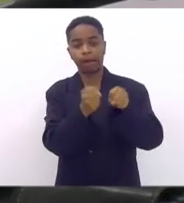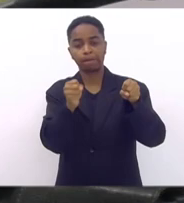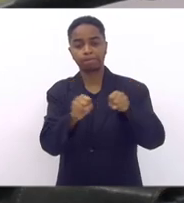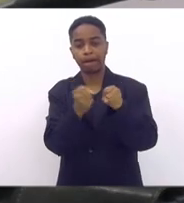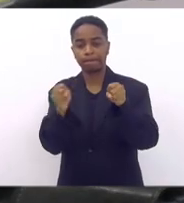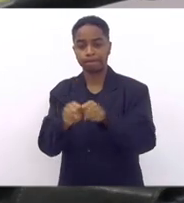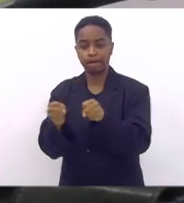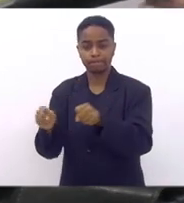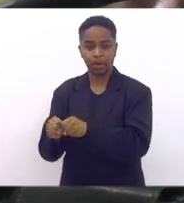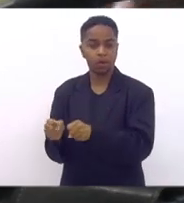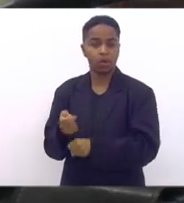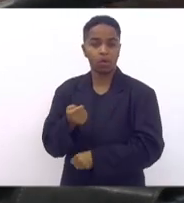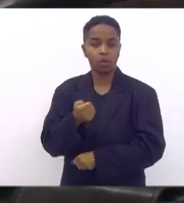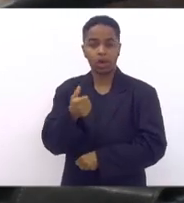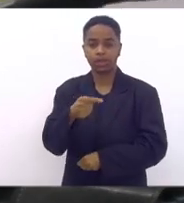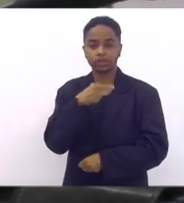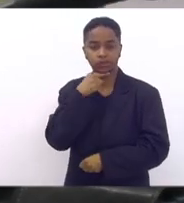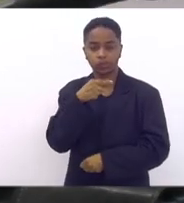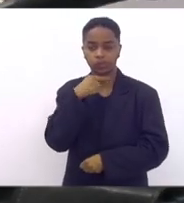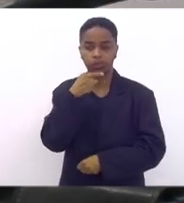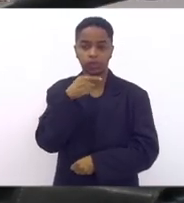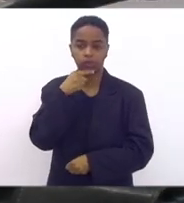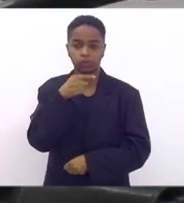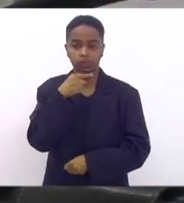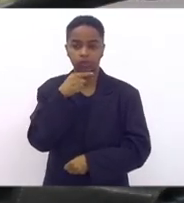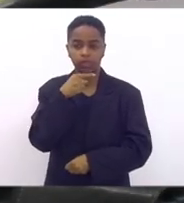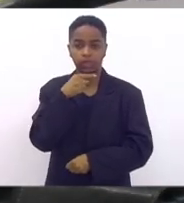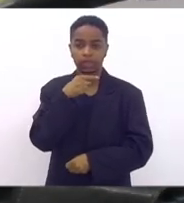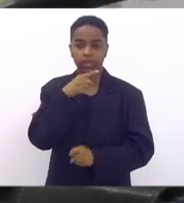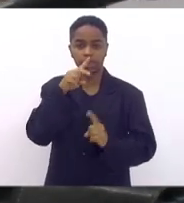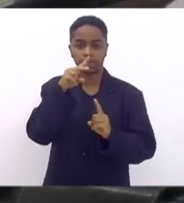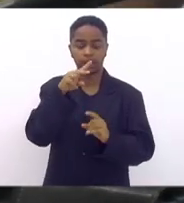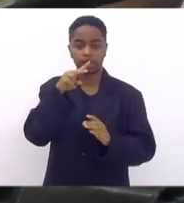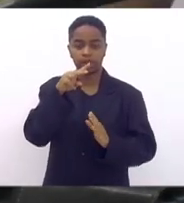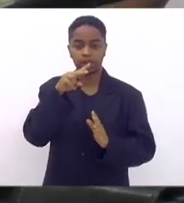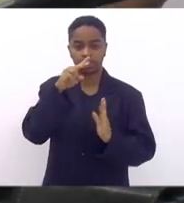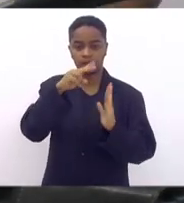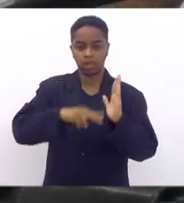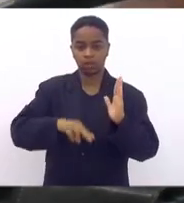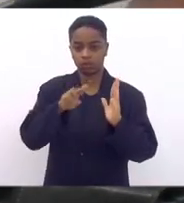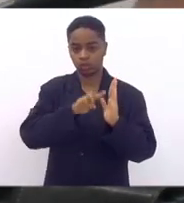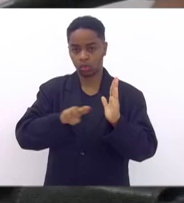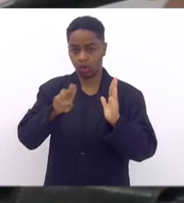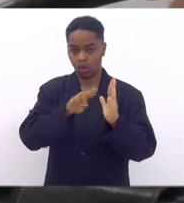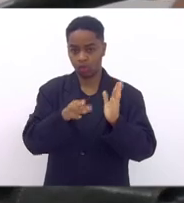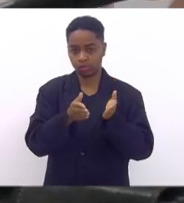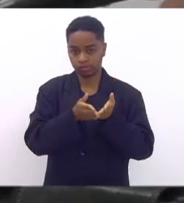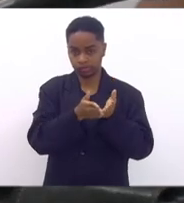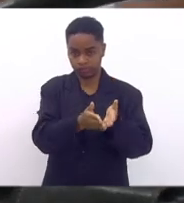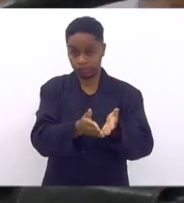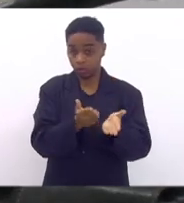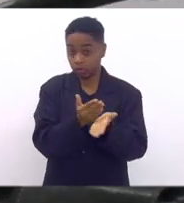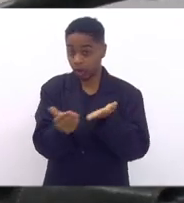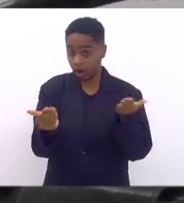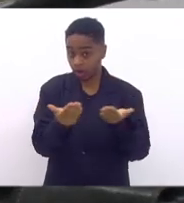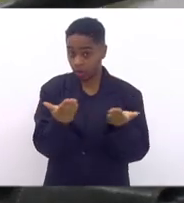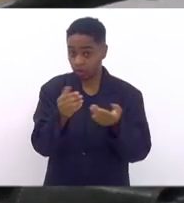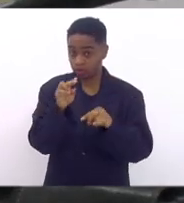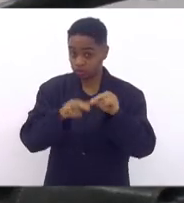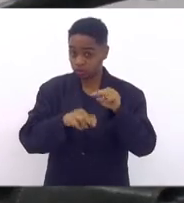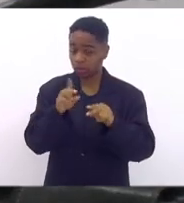tona quase não dava para ler ver ler o nome da embarcação isso na operação que se deu agora já